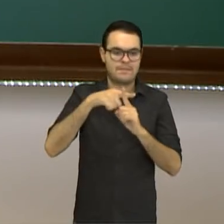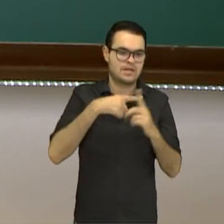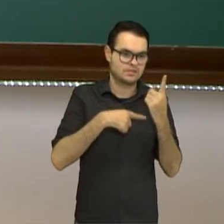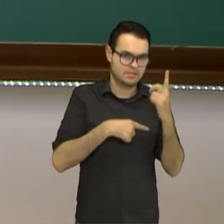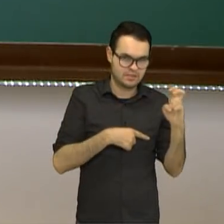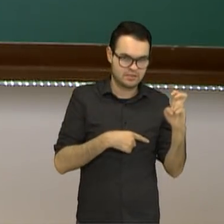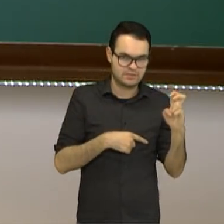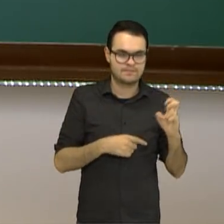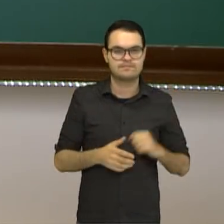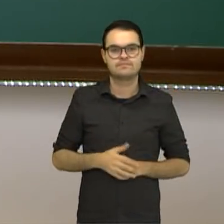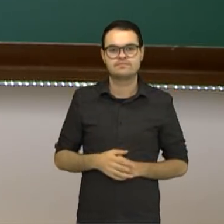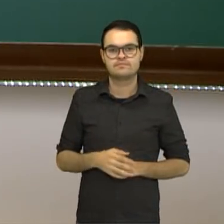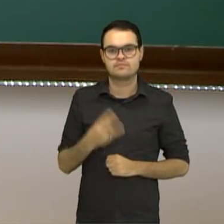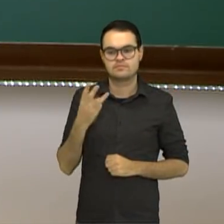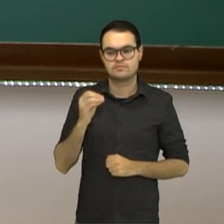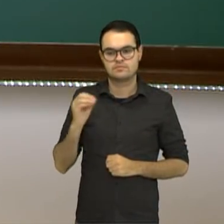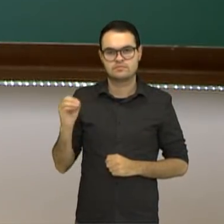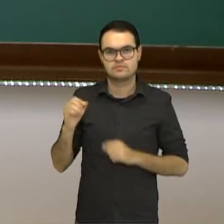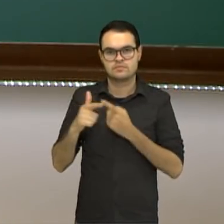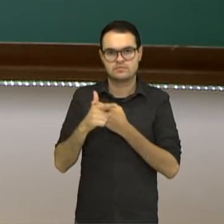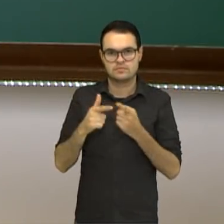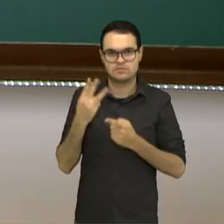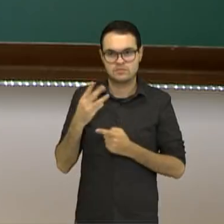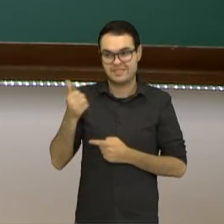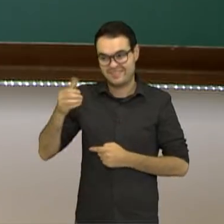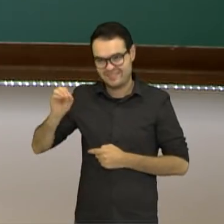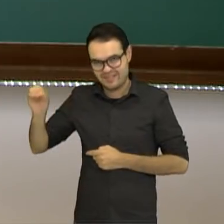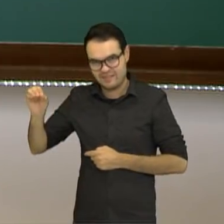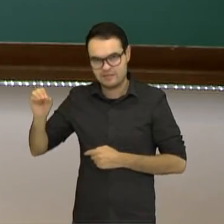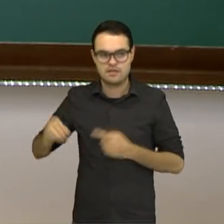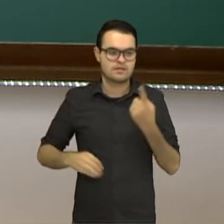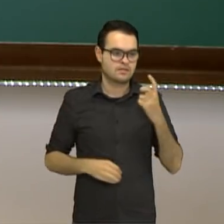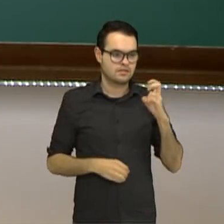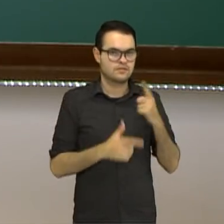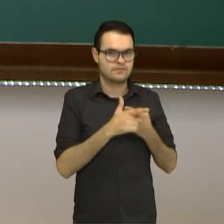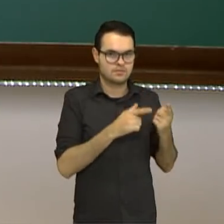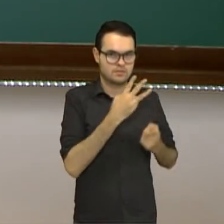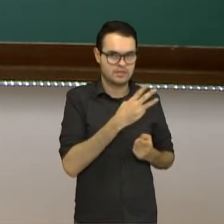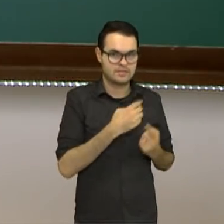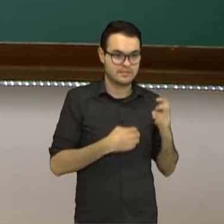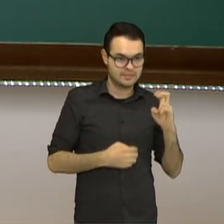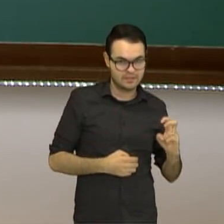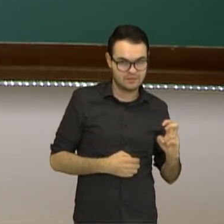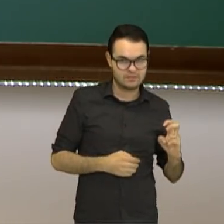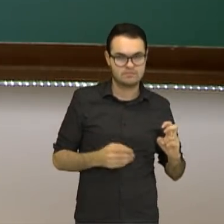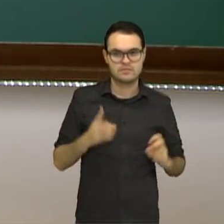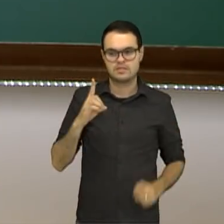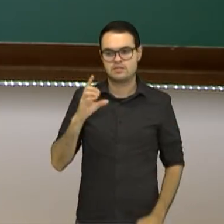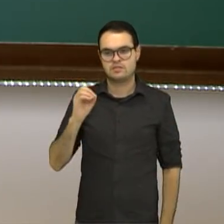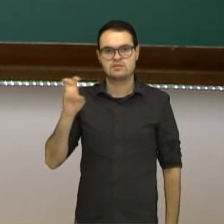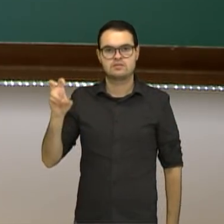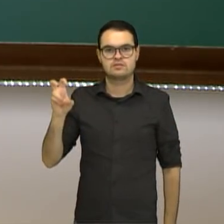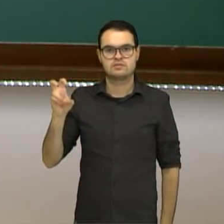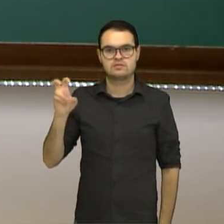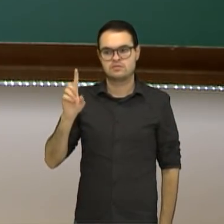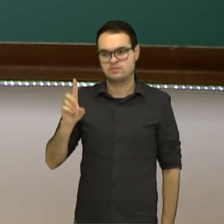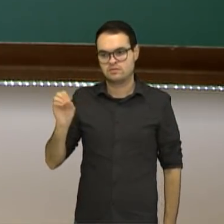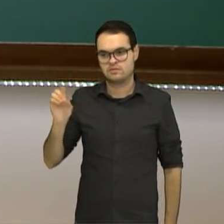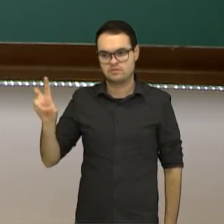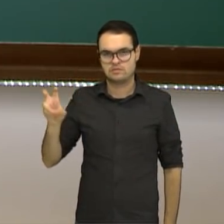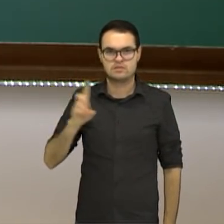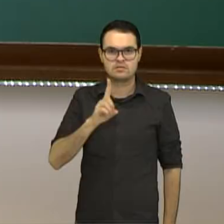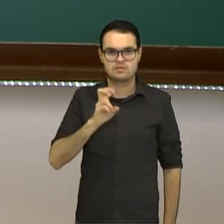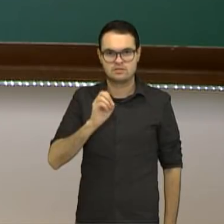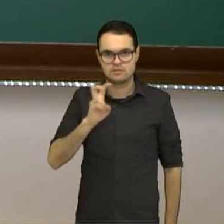que vai dar 300 dividido por 3, 100. 15 dividido por 3, 5, vai dar o 105. Mais uma estratégia